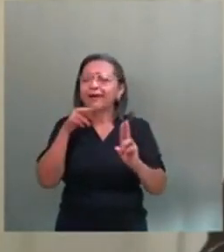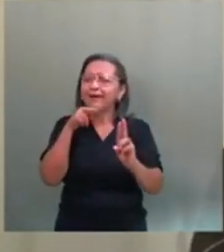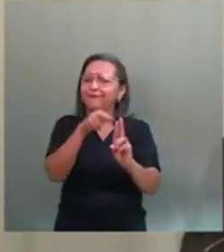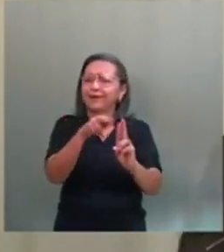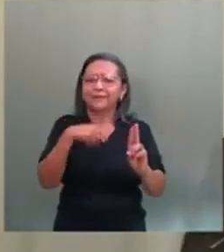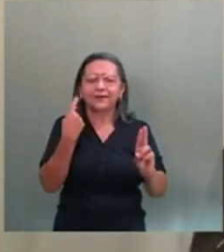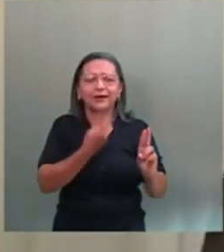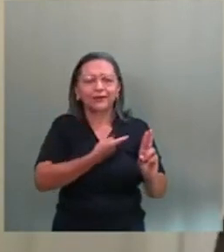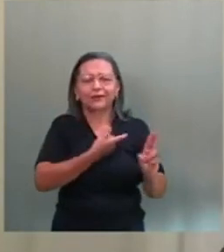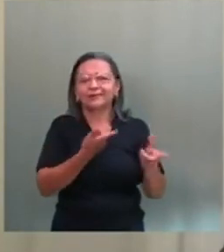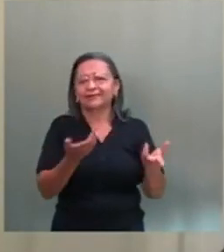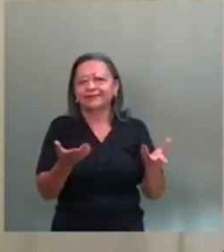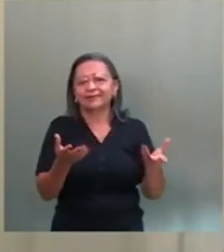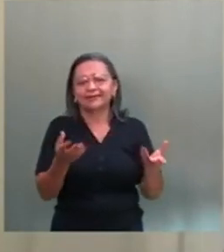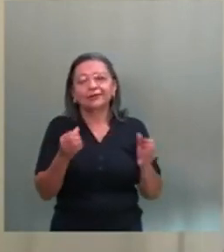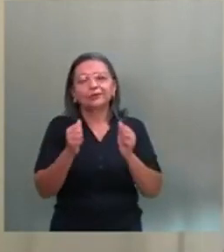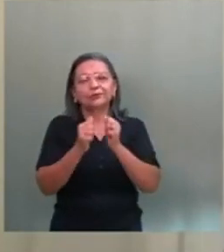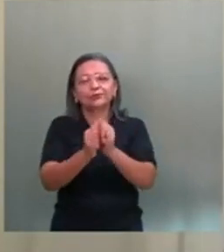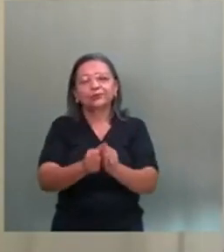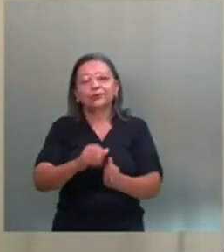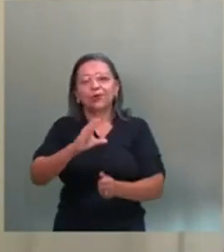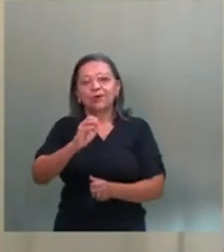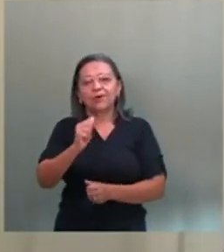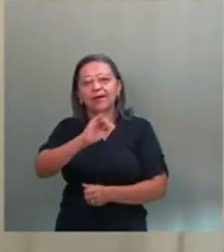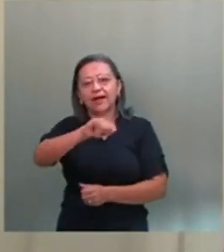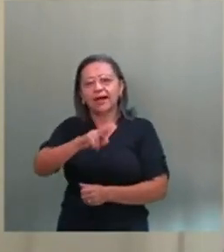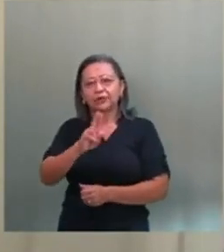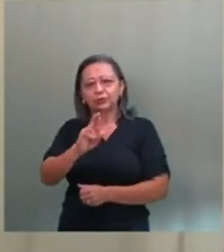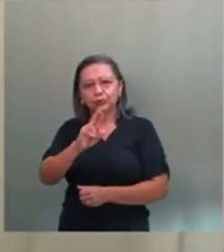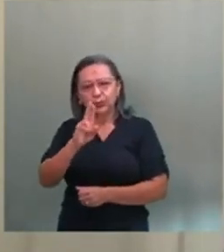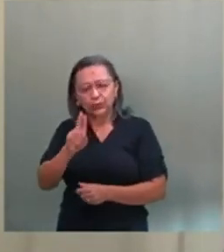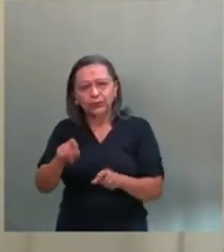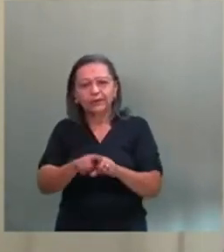junto com Cajuru, junto com Lazier.